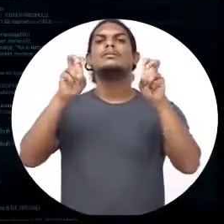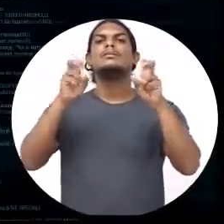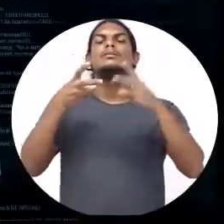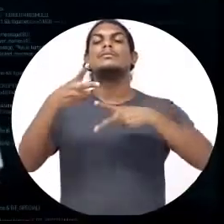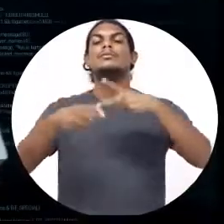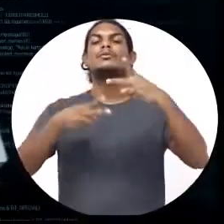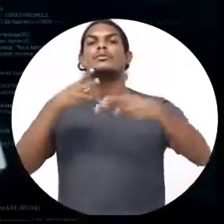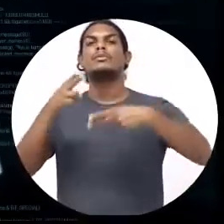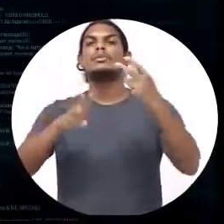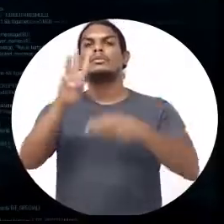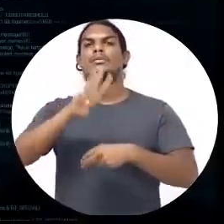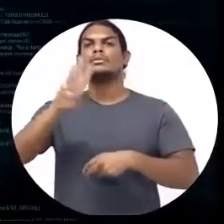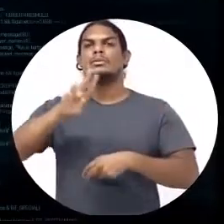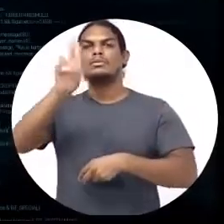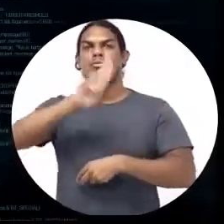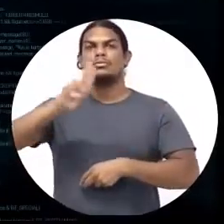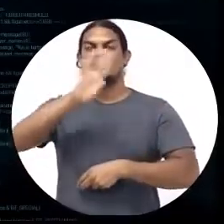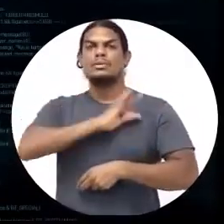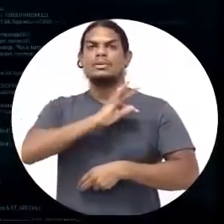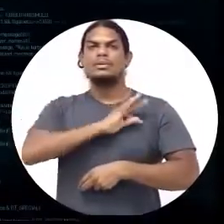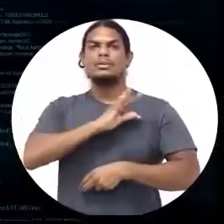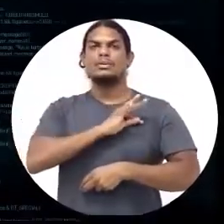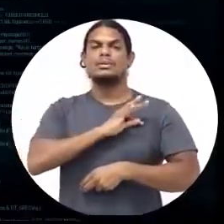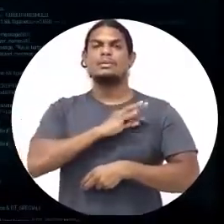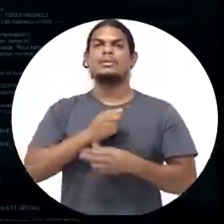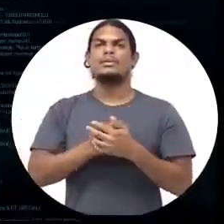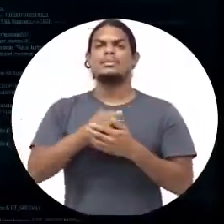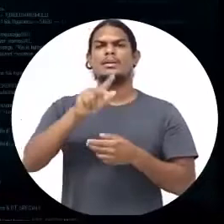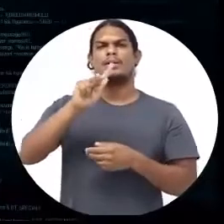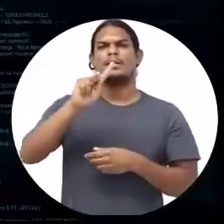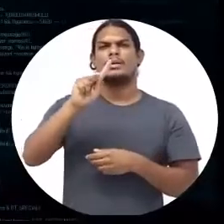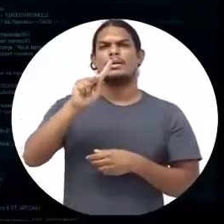site usando técnicas avançadas em HTML5.